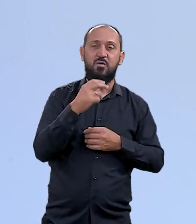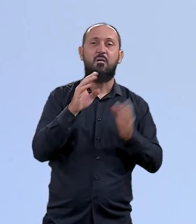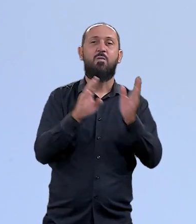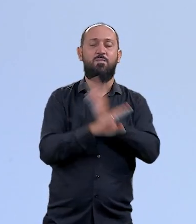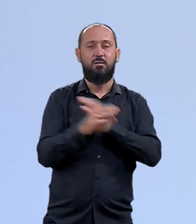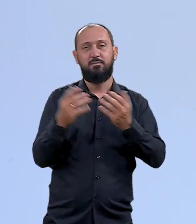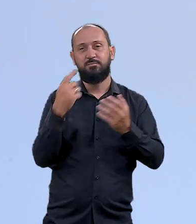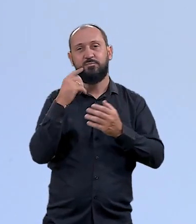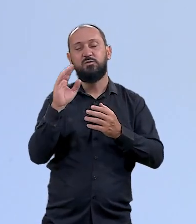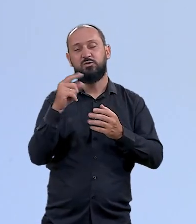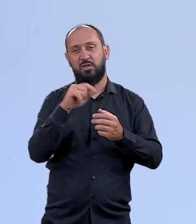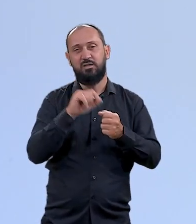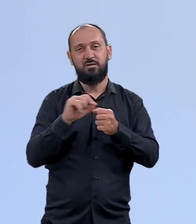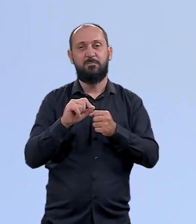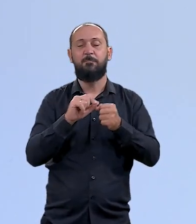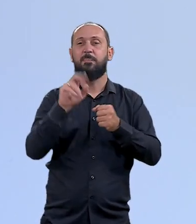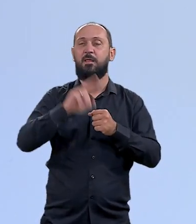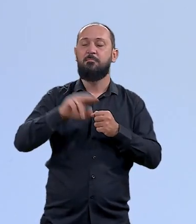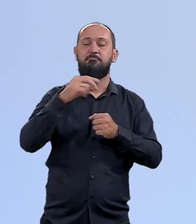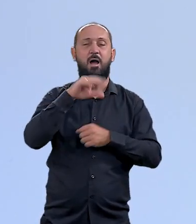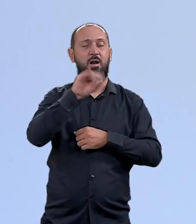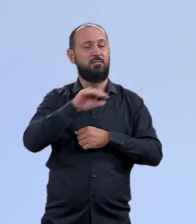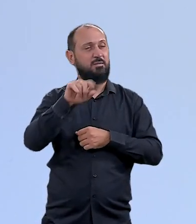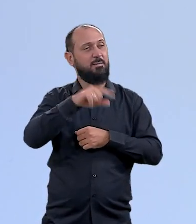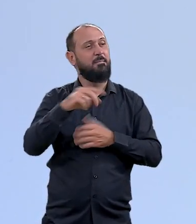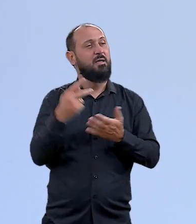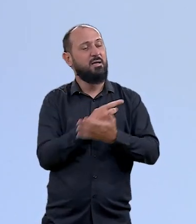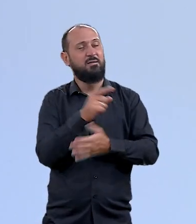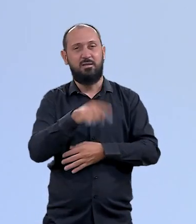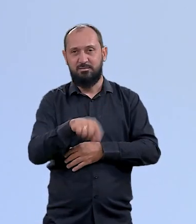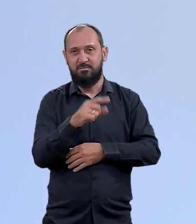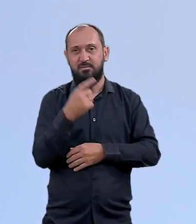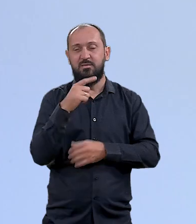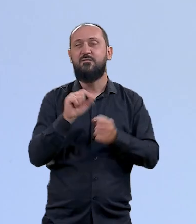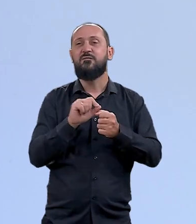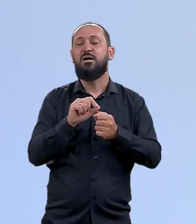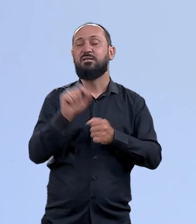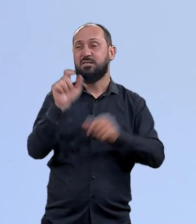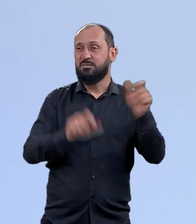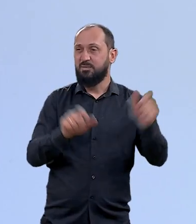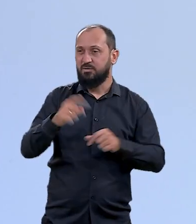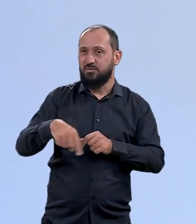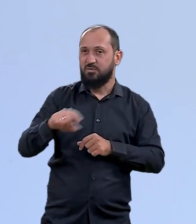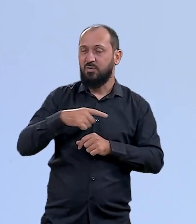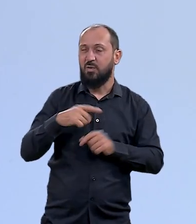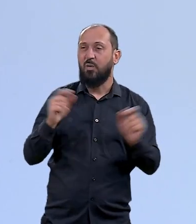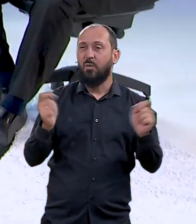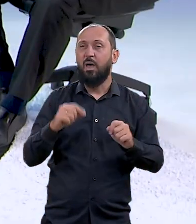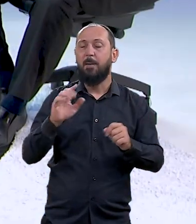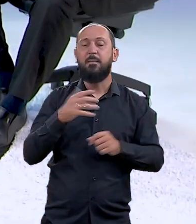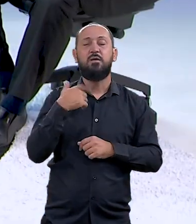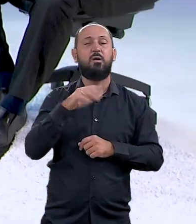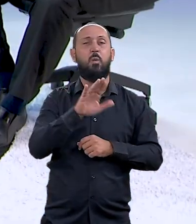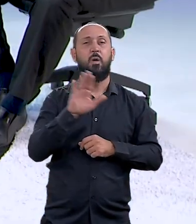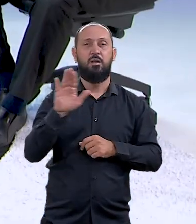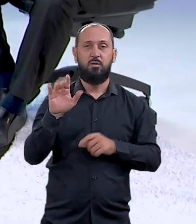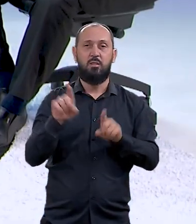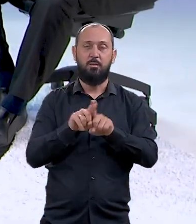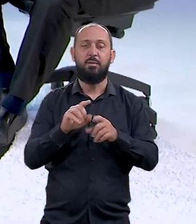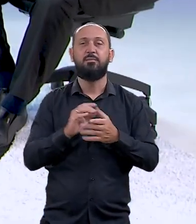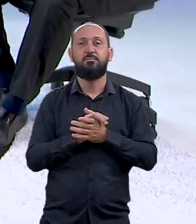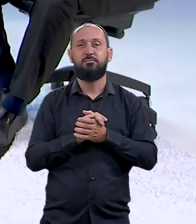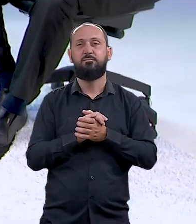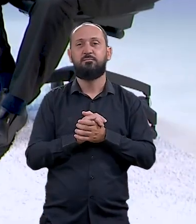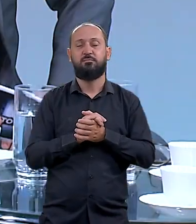pode acabar gerando a cassação deles. Então, pode gerar uma espécie de abuso de poder econômico, seja você contratar pessoas para